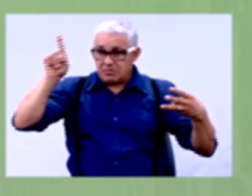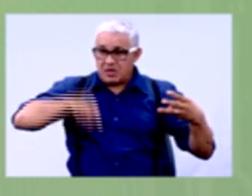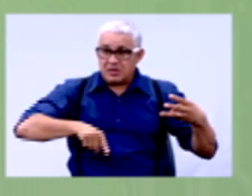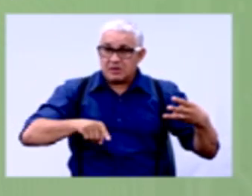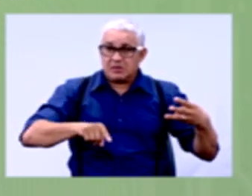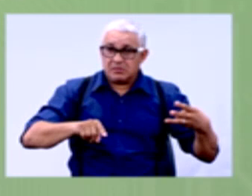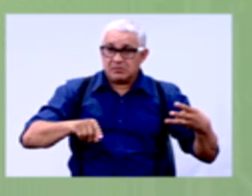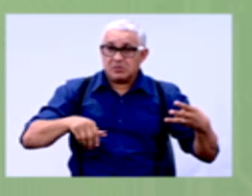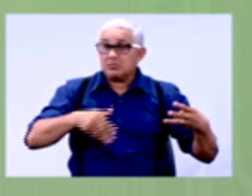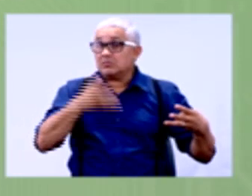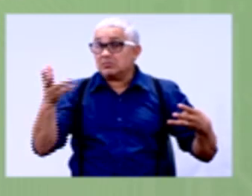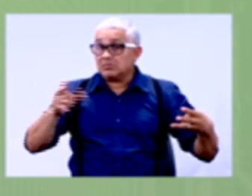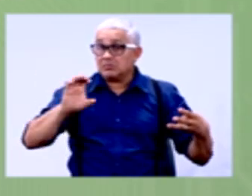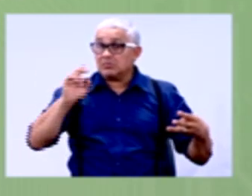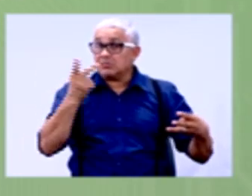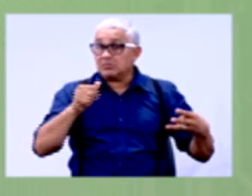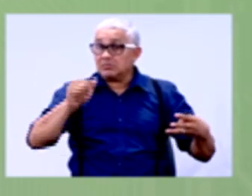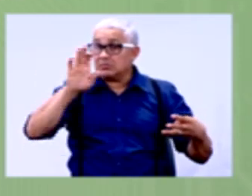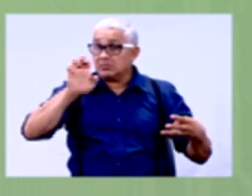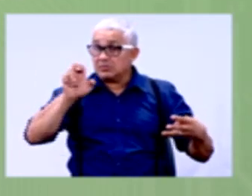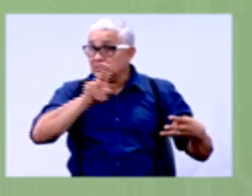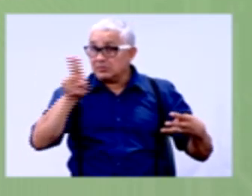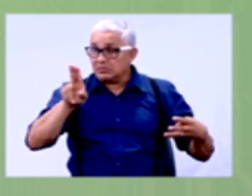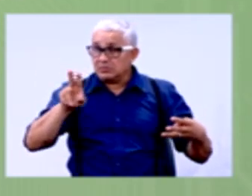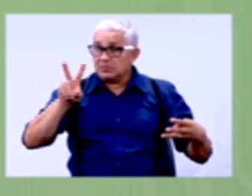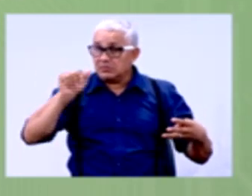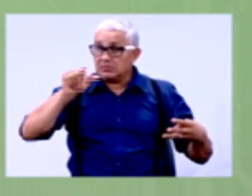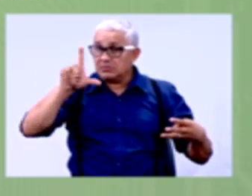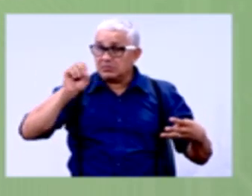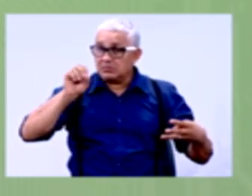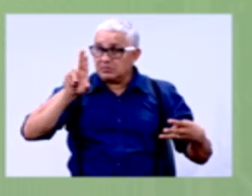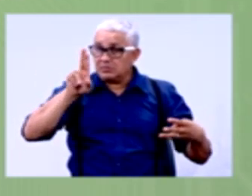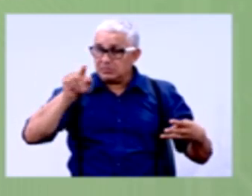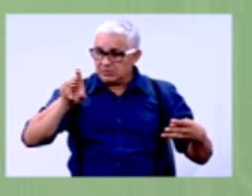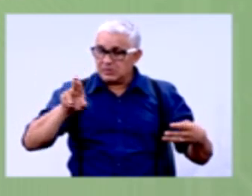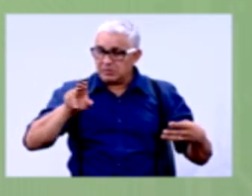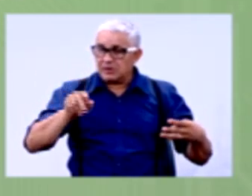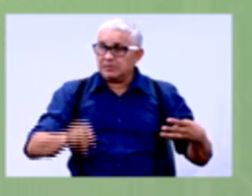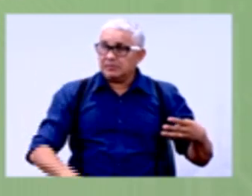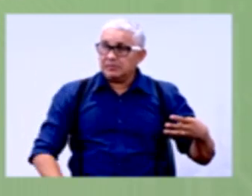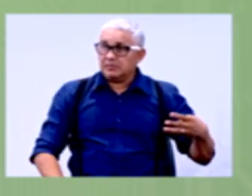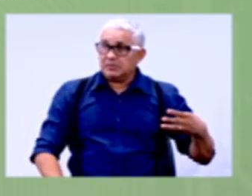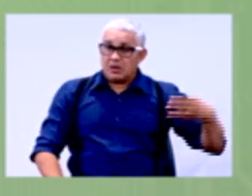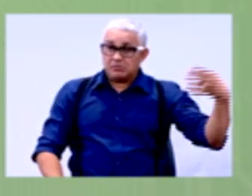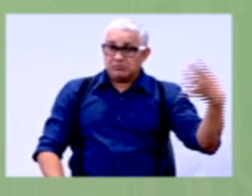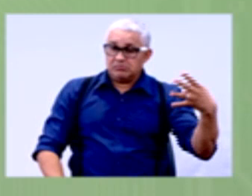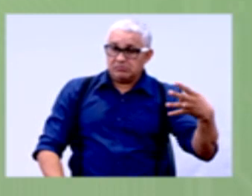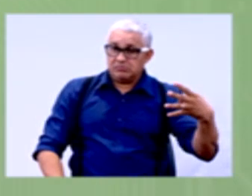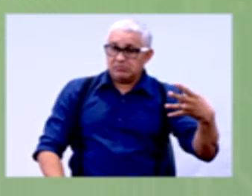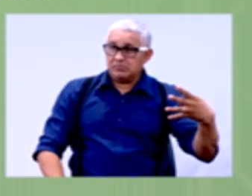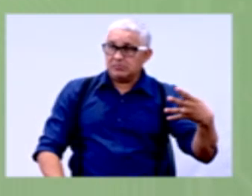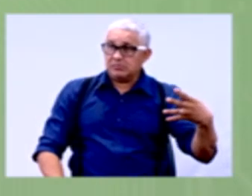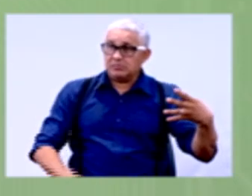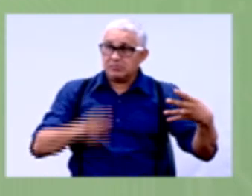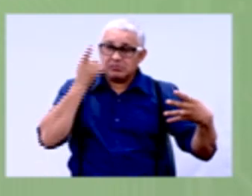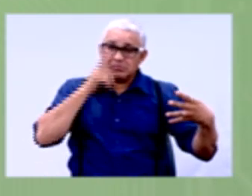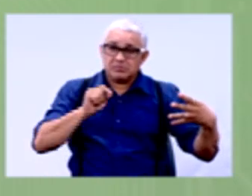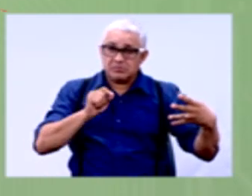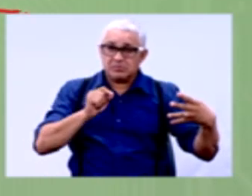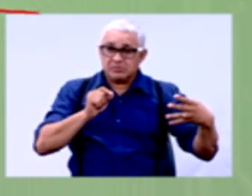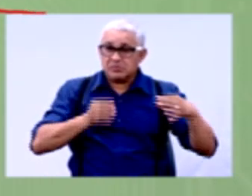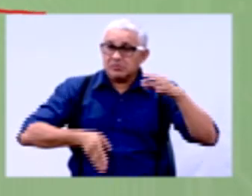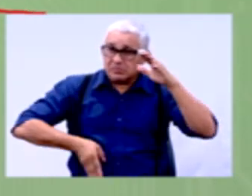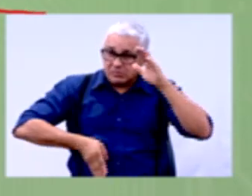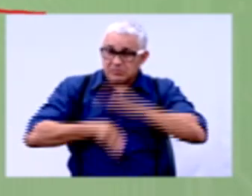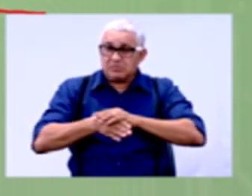é a chave, certo, dele, e qual o valor. E a access value, a gente consegue acesso ao